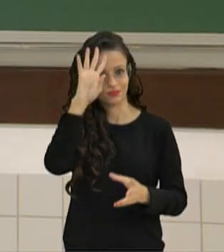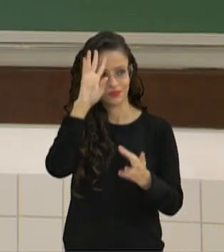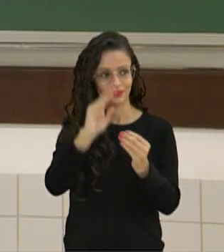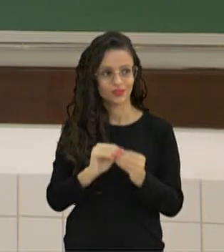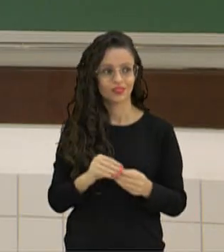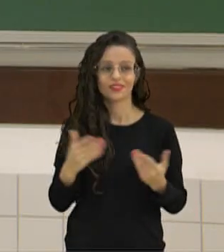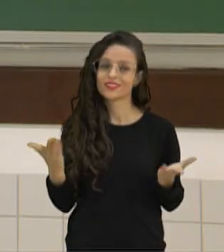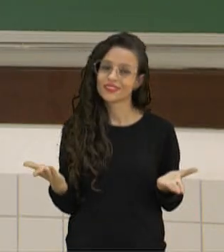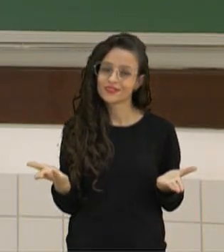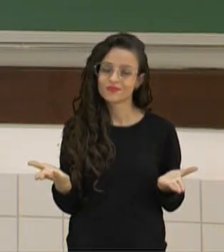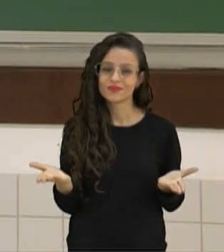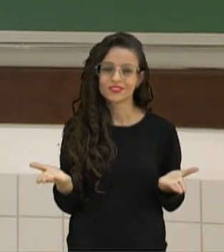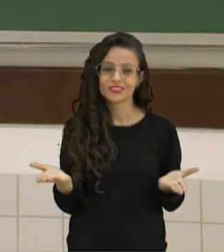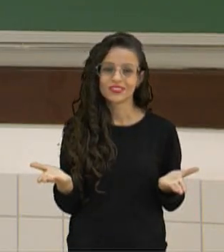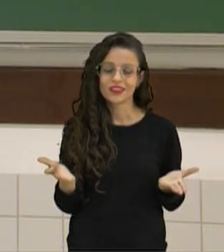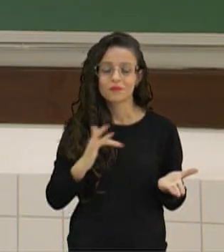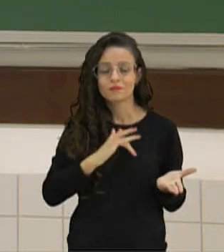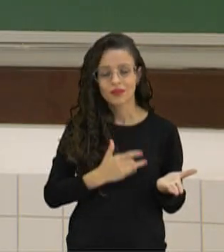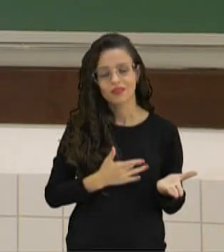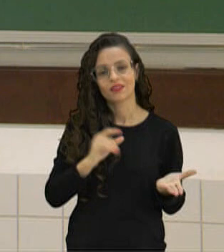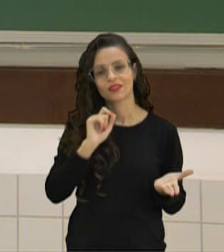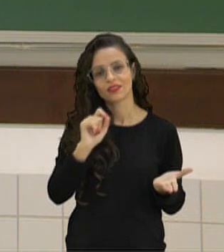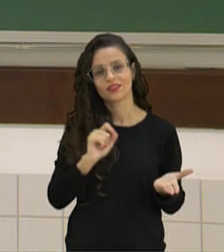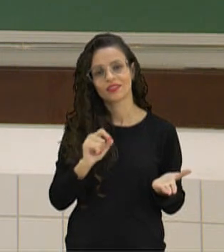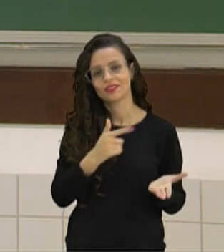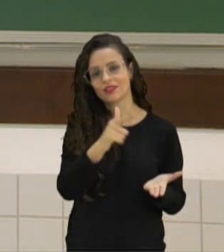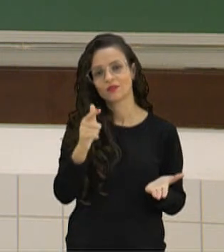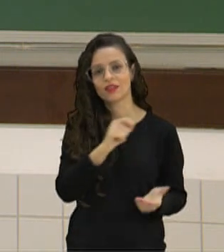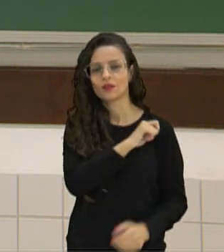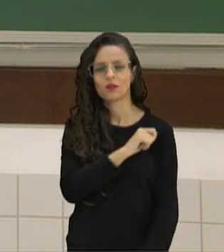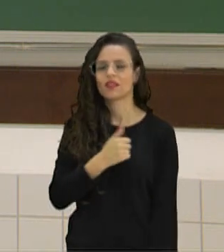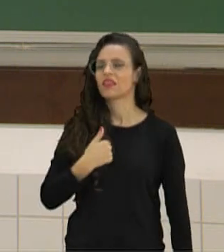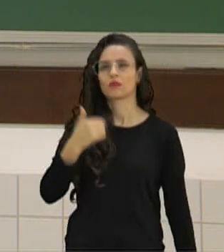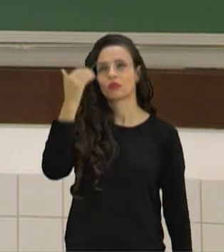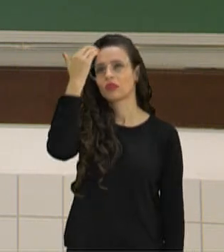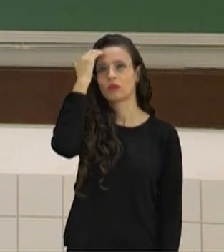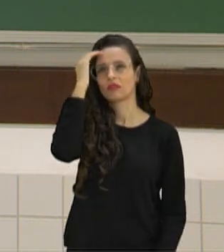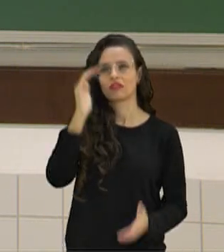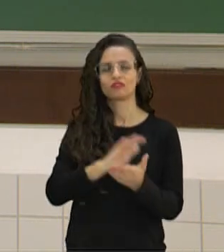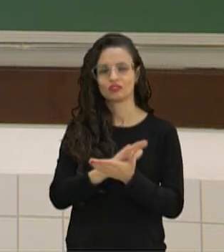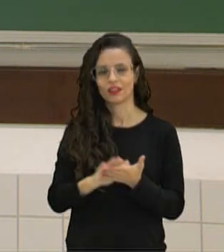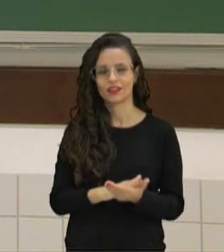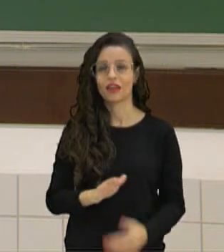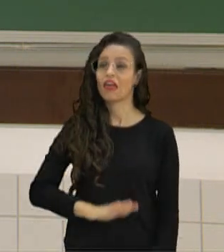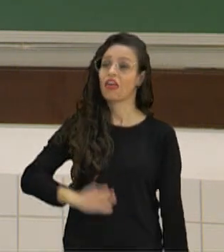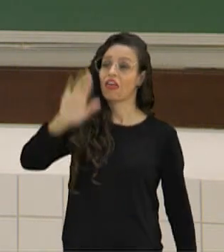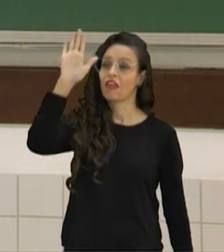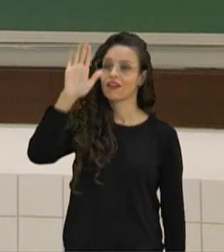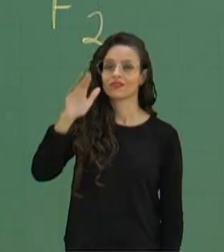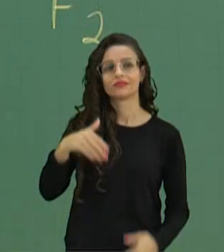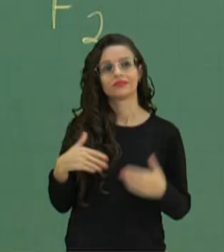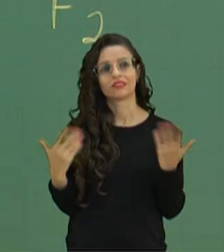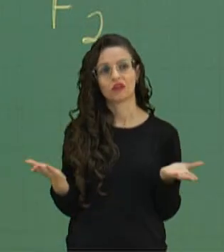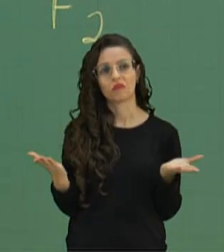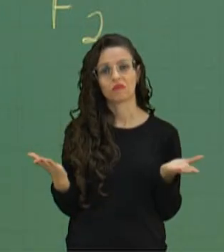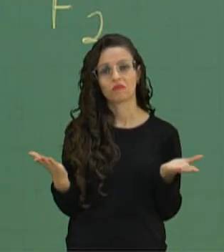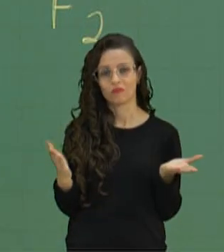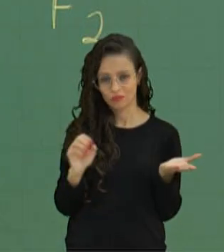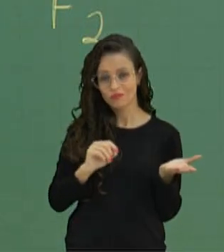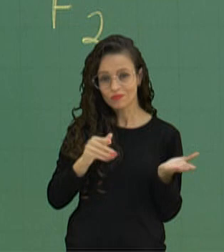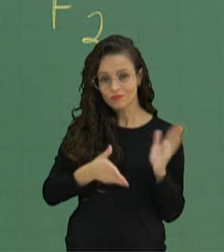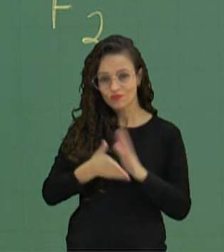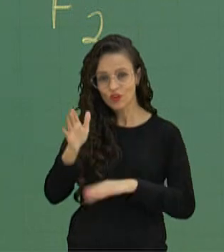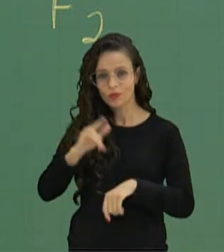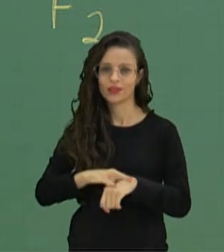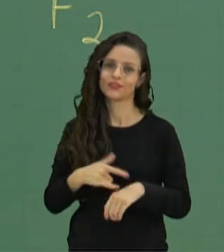pena que a gente não tem aquele aluno lá que fala, não entendi nada. Ou aquele que levanta a mão e diz assim, agora, professor, posso ir ao banheiro?